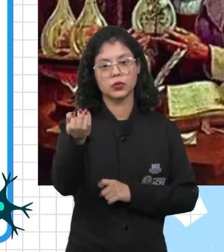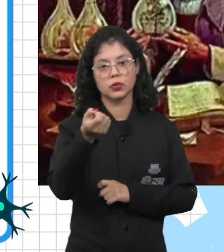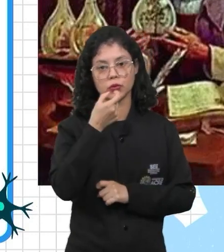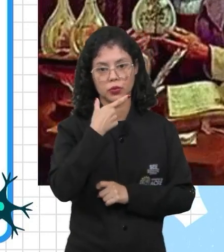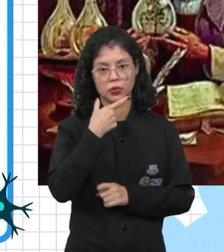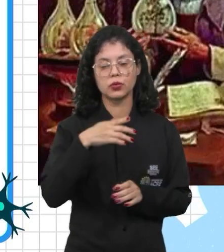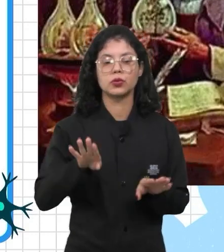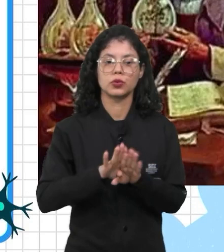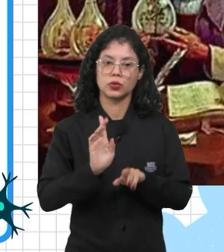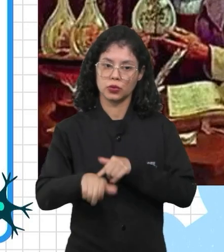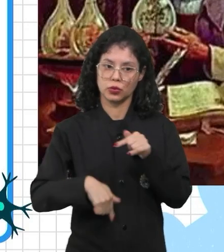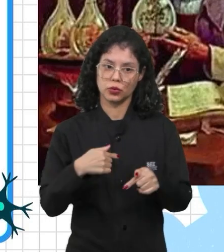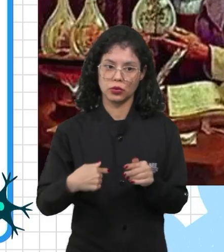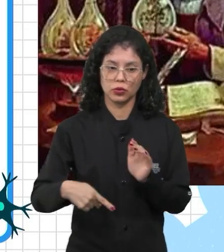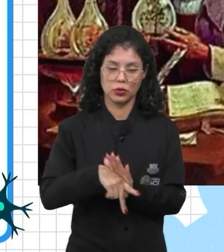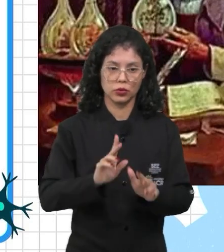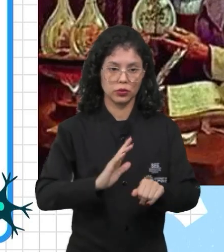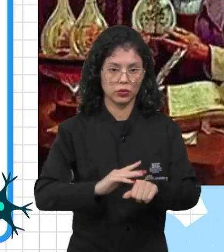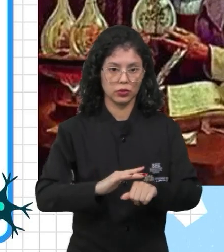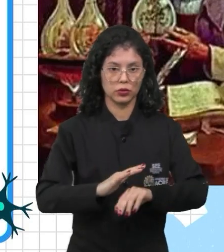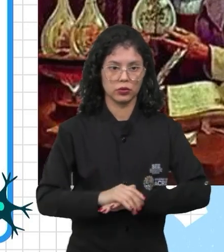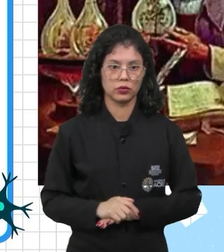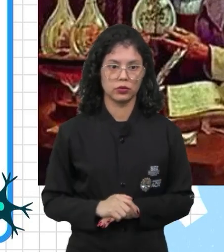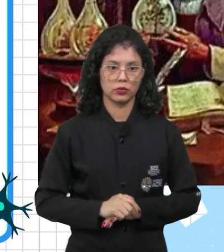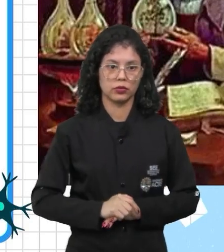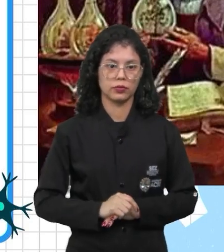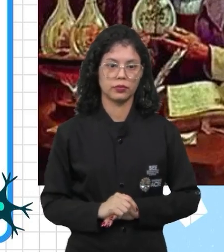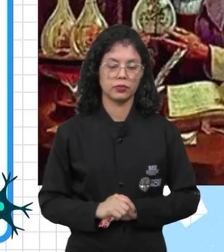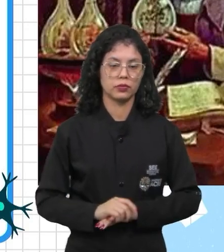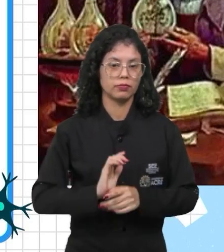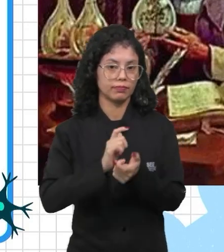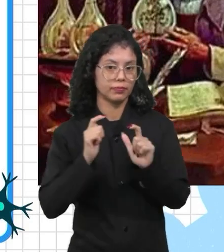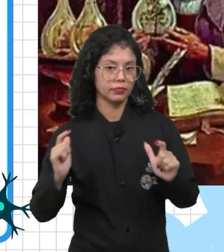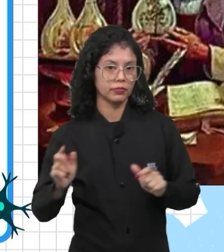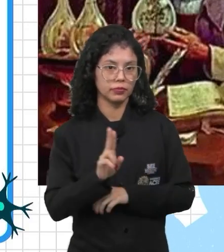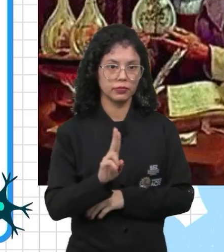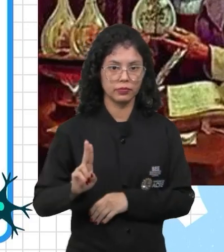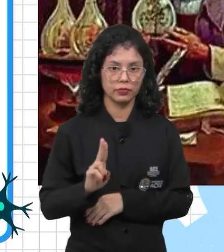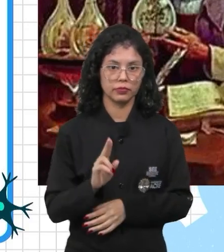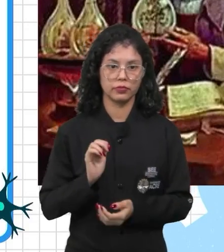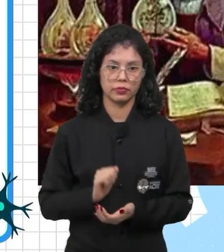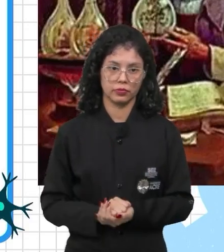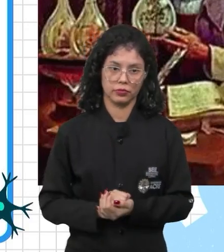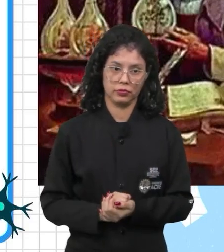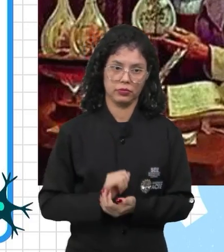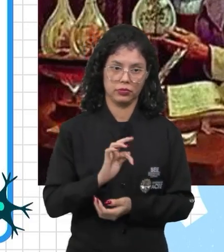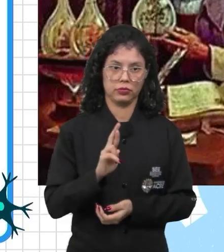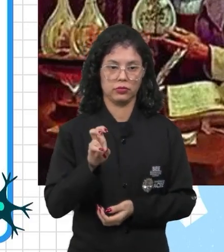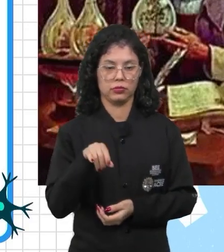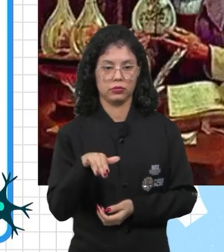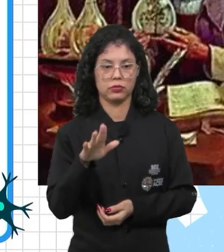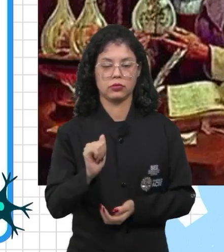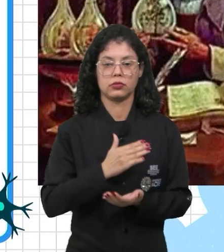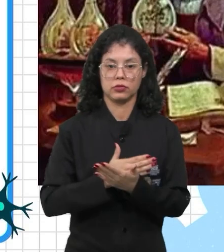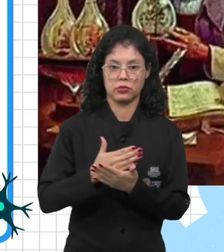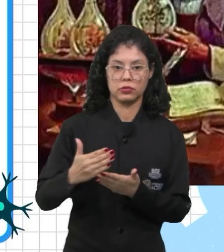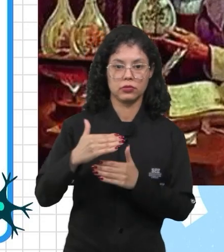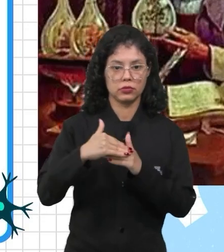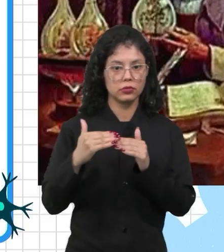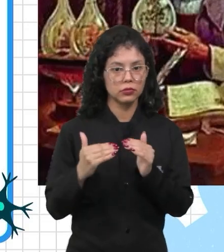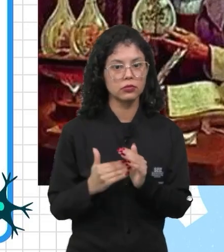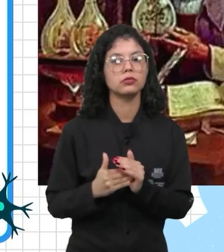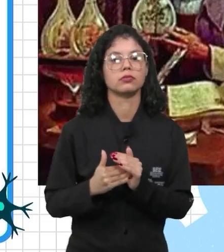remédios químicos ali para as doenças, né? E como um grande nome aí da iatroquímica, que deu início, né, a toda